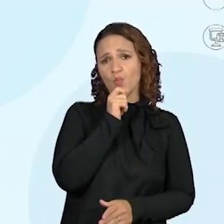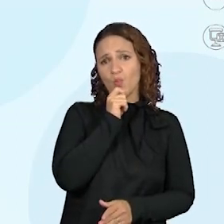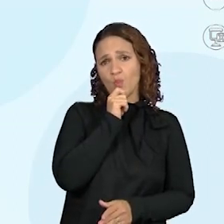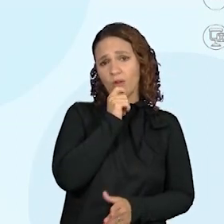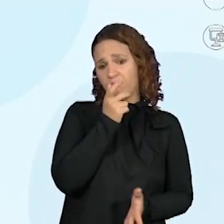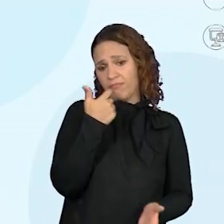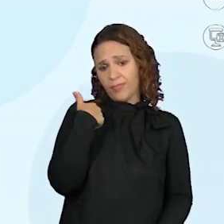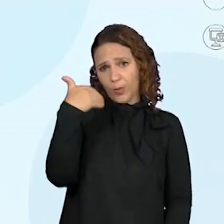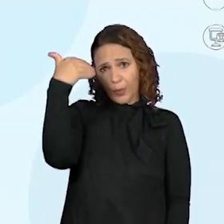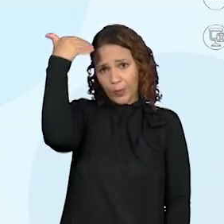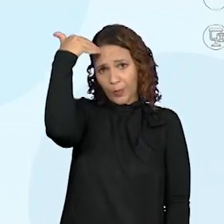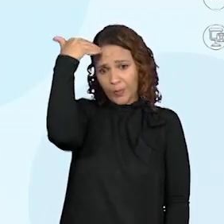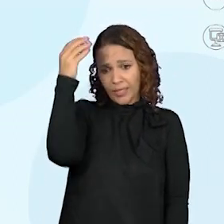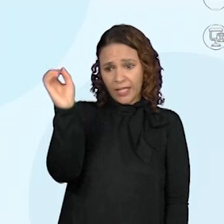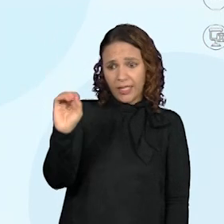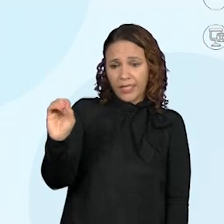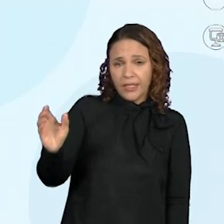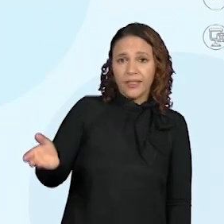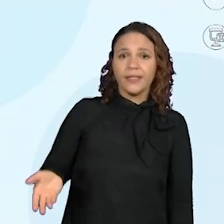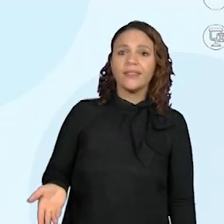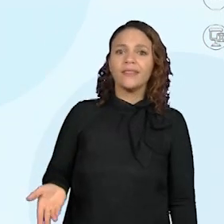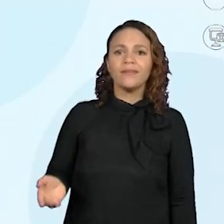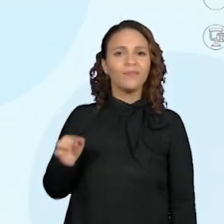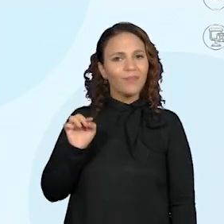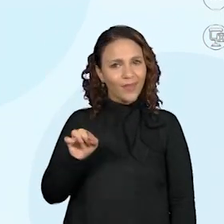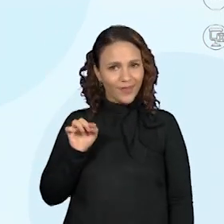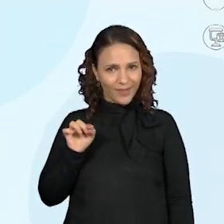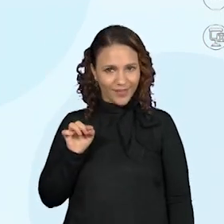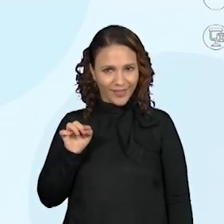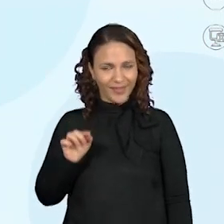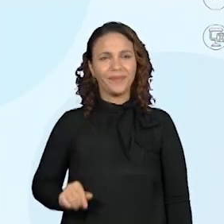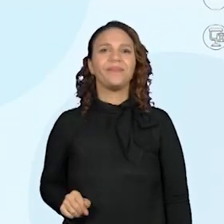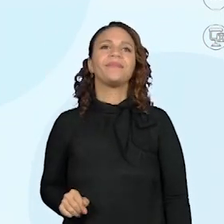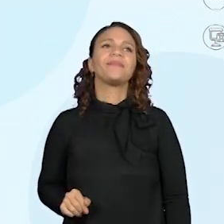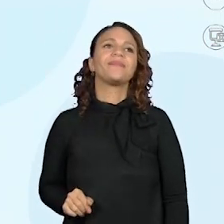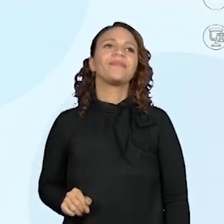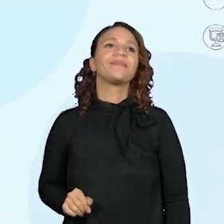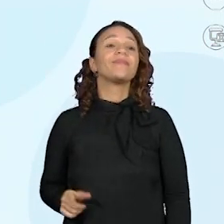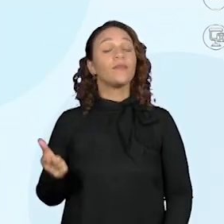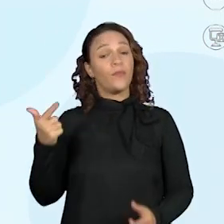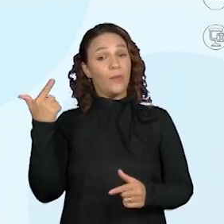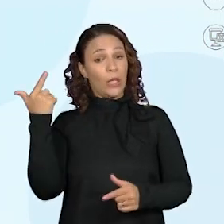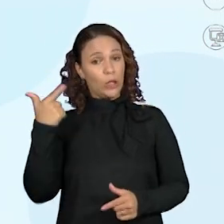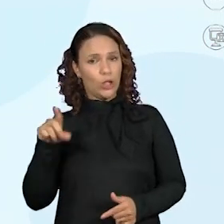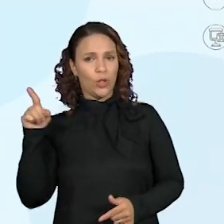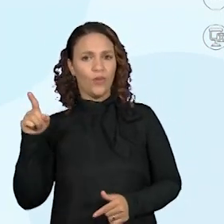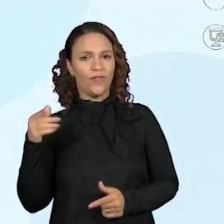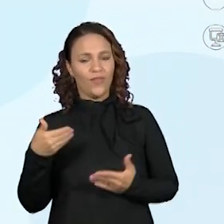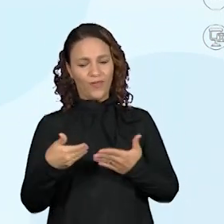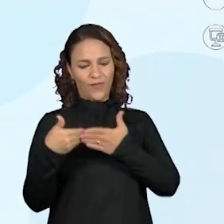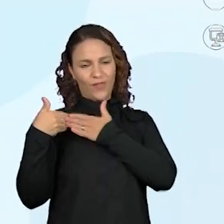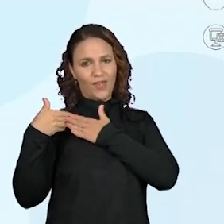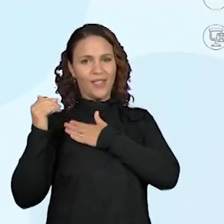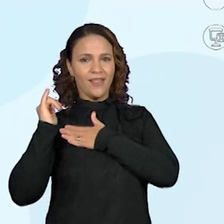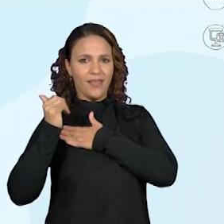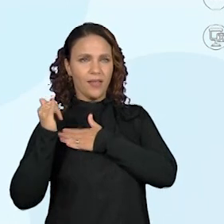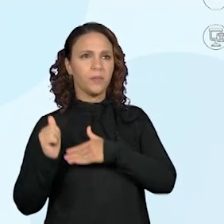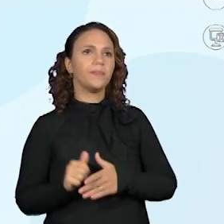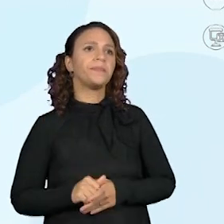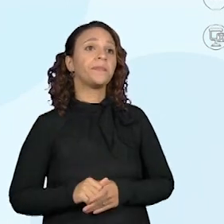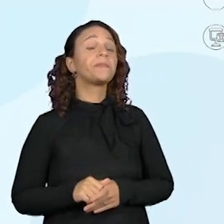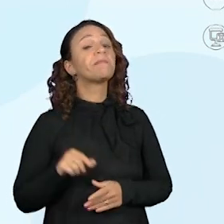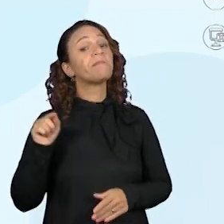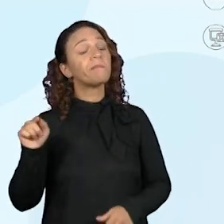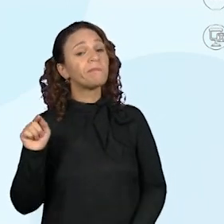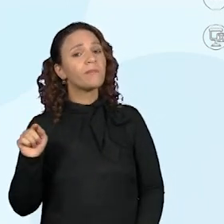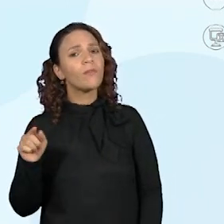tenho culpa. Ponto final. O narrador de novo. O lobo